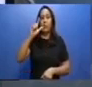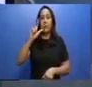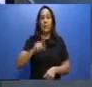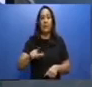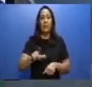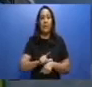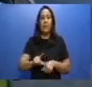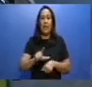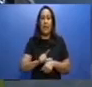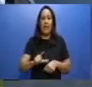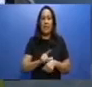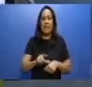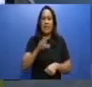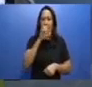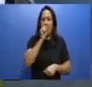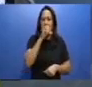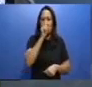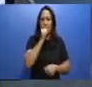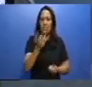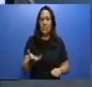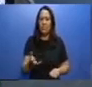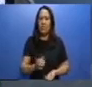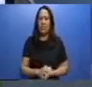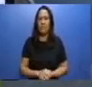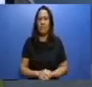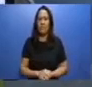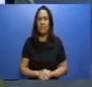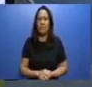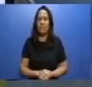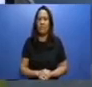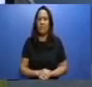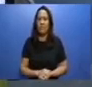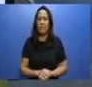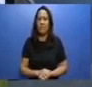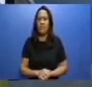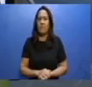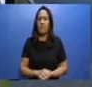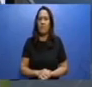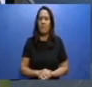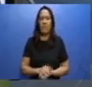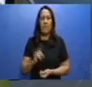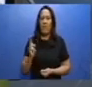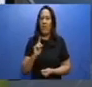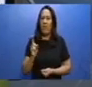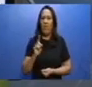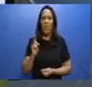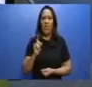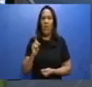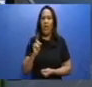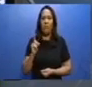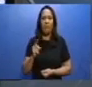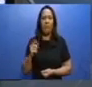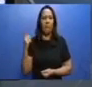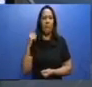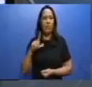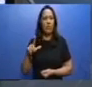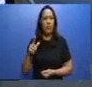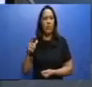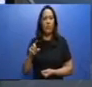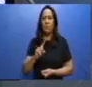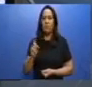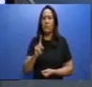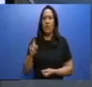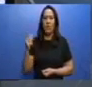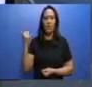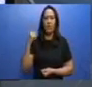laranja. E aí, vocês perceberam que a professora começou a repetir alguma cor? Não, né? As cores não estão